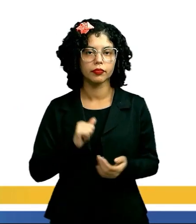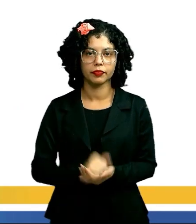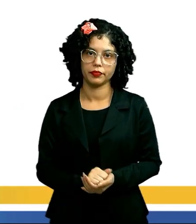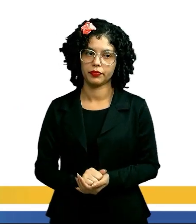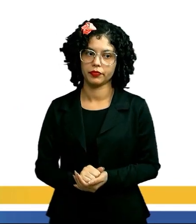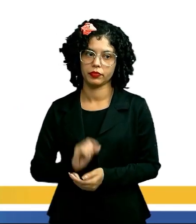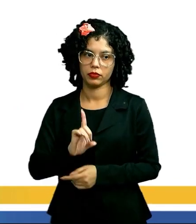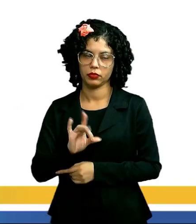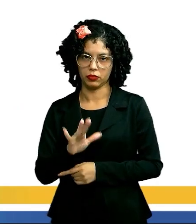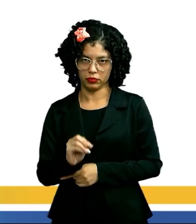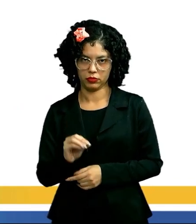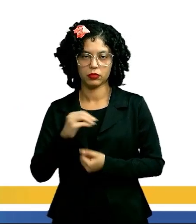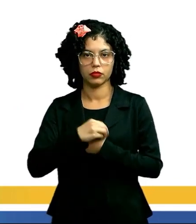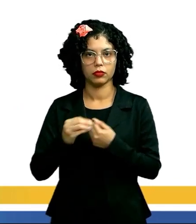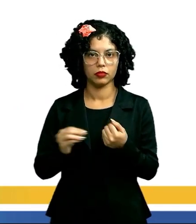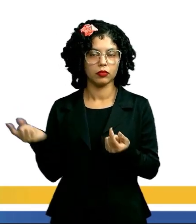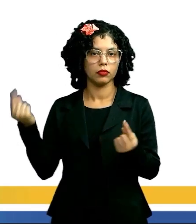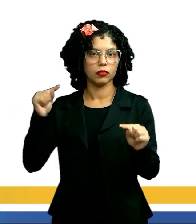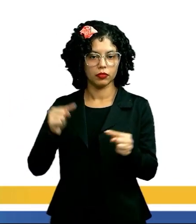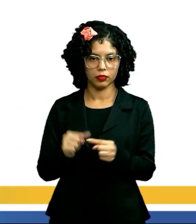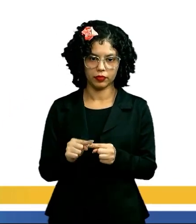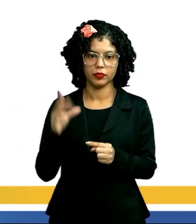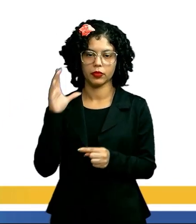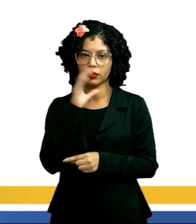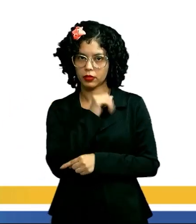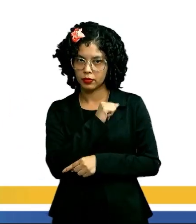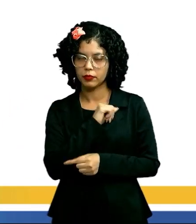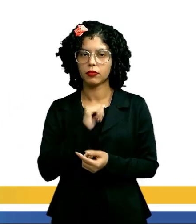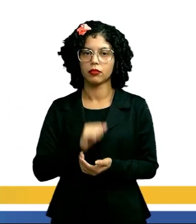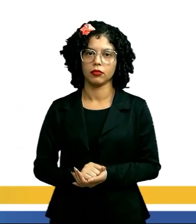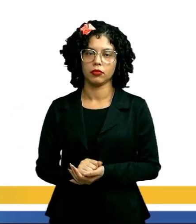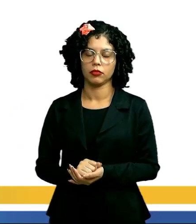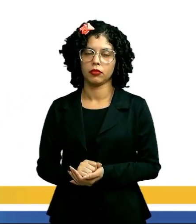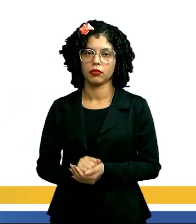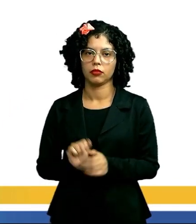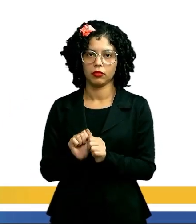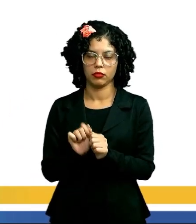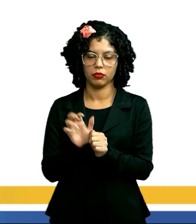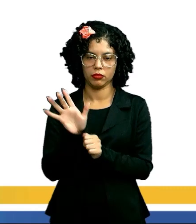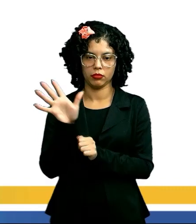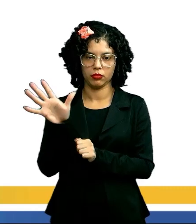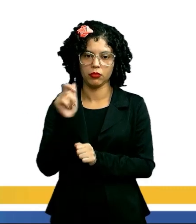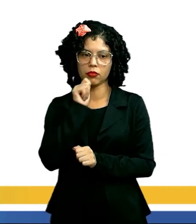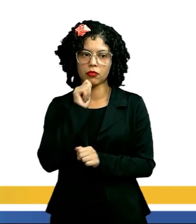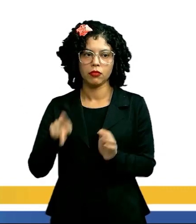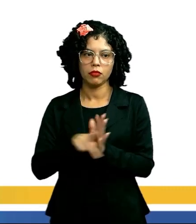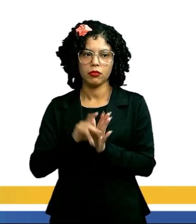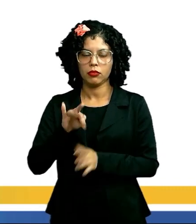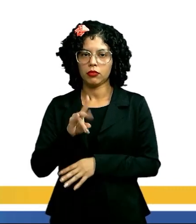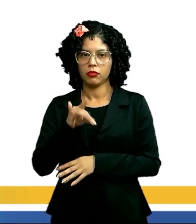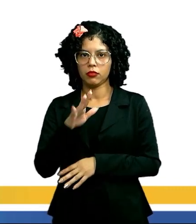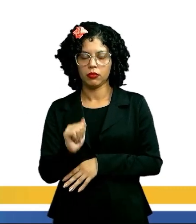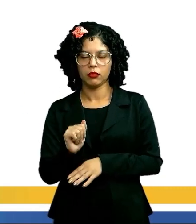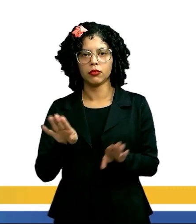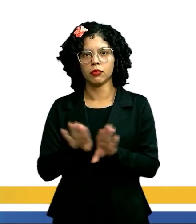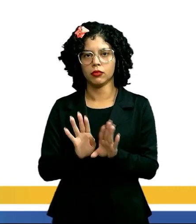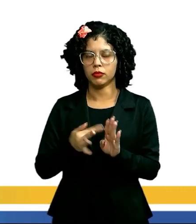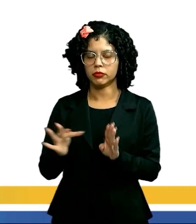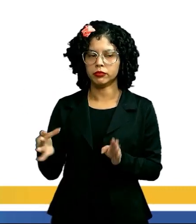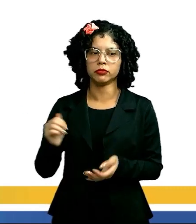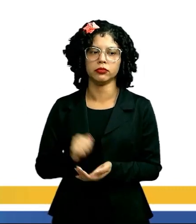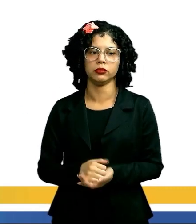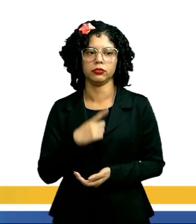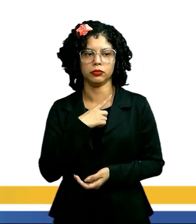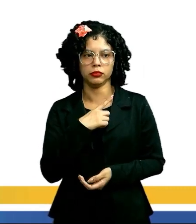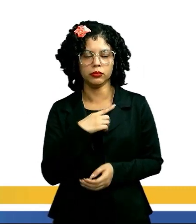pelo lado da molécula em que eu me aproxime mais rápido da ramificação, da insaturação e da função. Nesse caso,